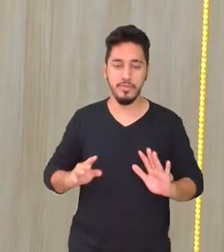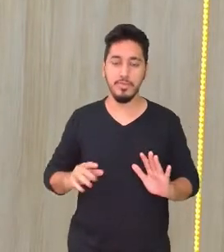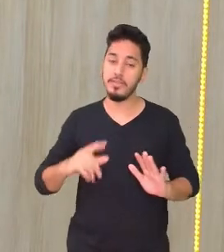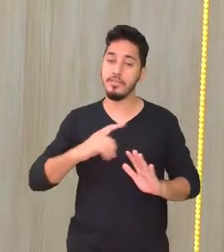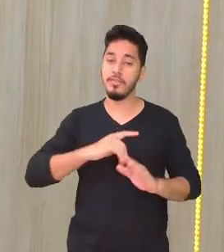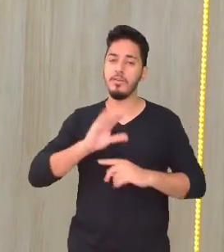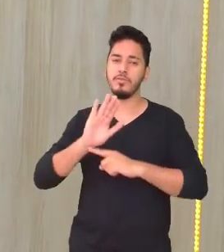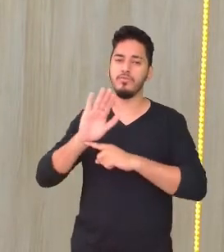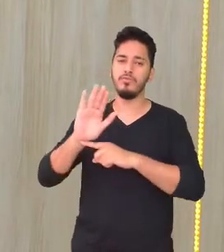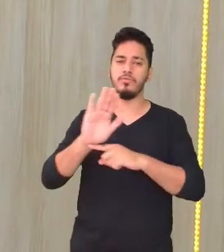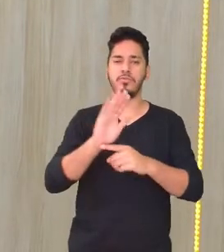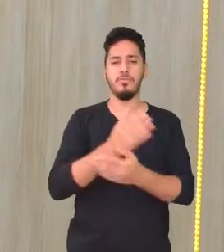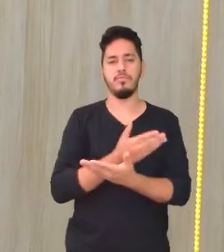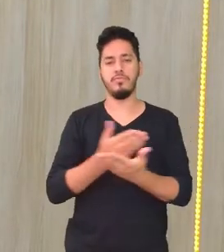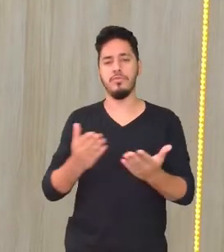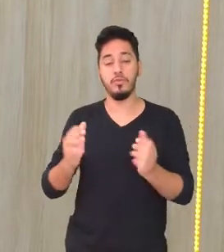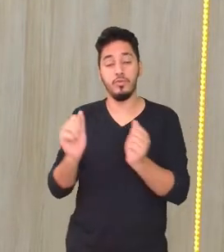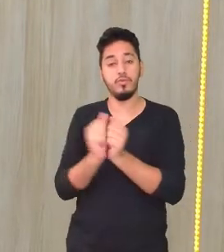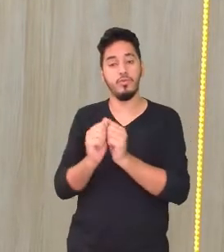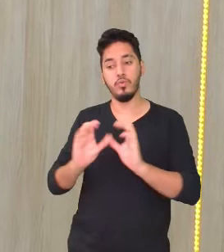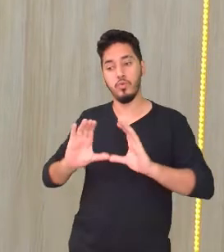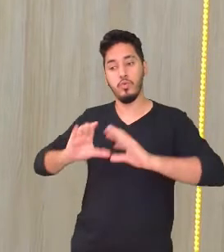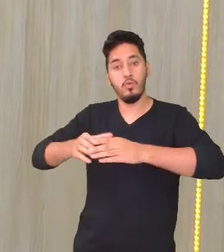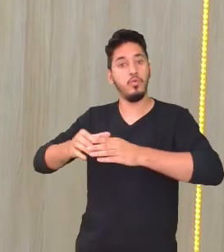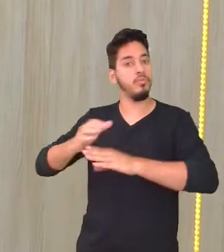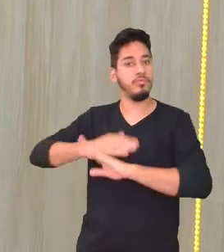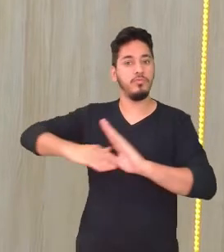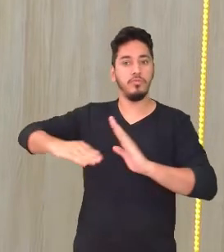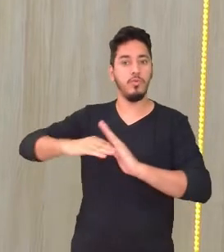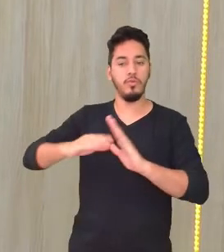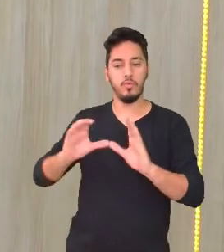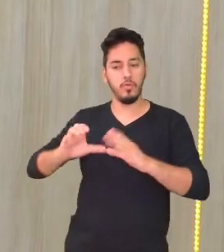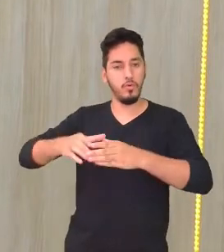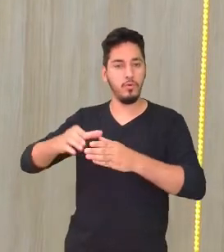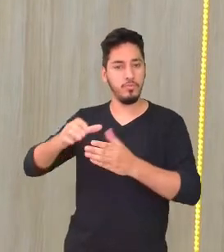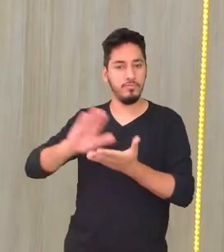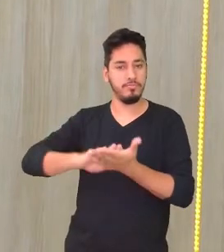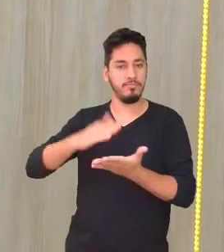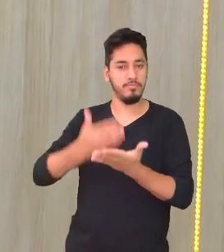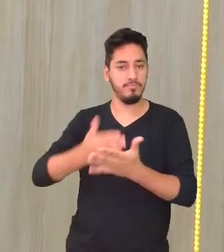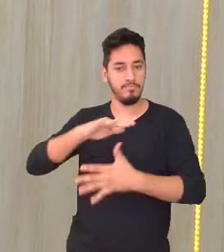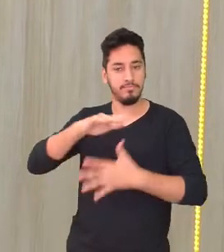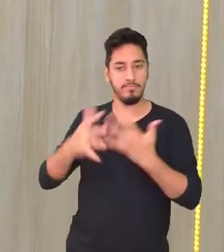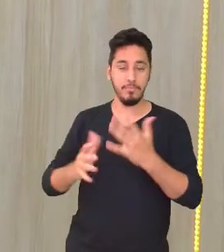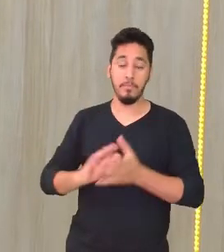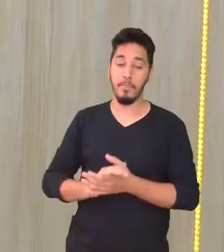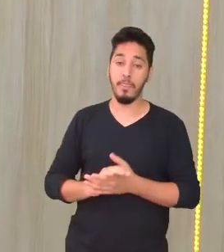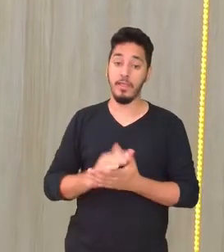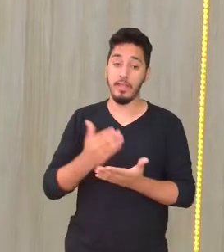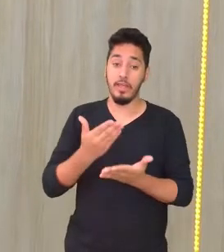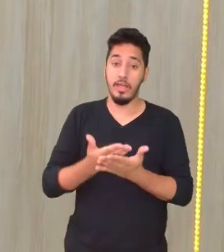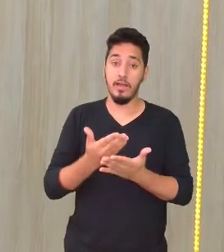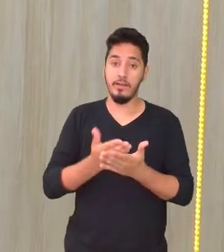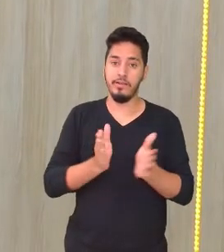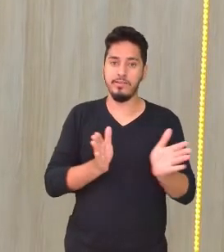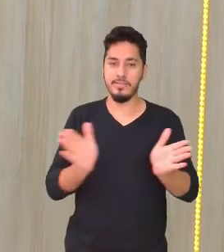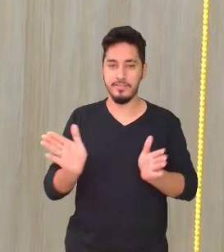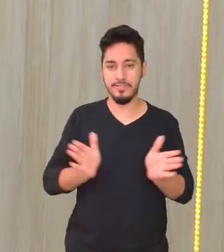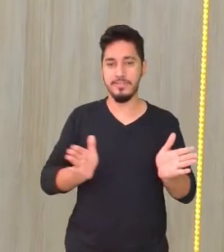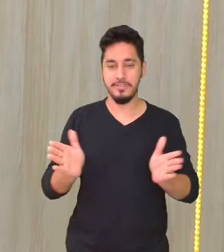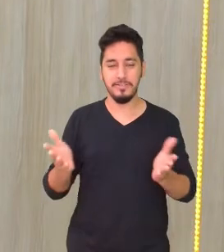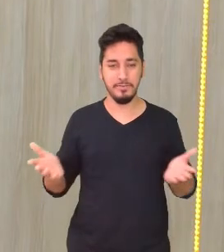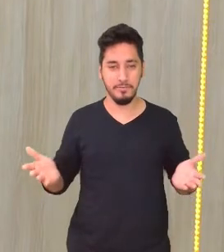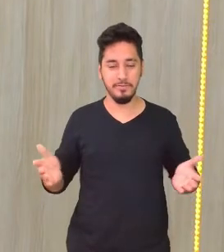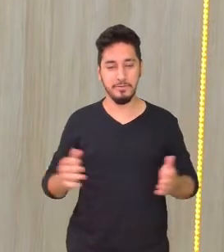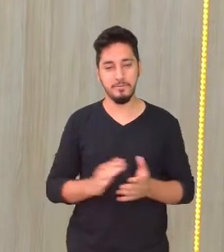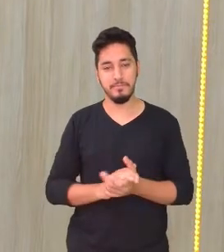nos ajudado aqui junto com toda a equipe de intérprete de Libras para que nossas aulas se tornem mais acessíveis para todos